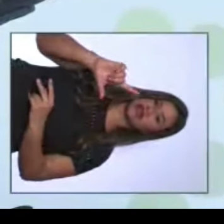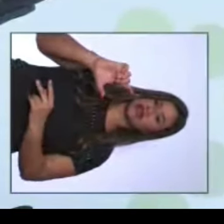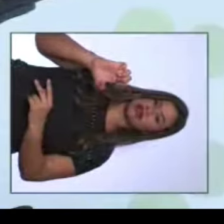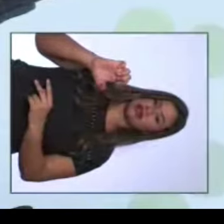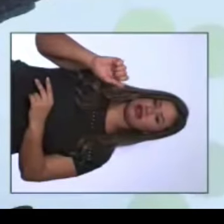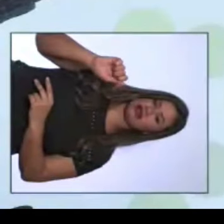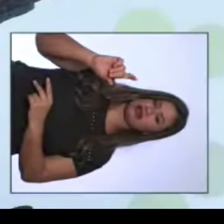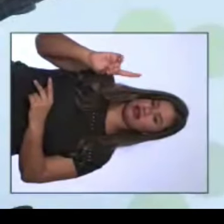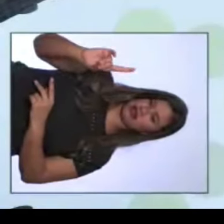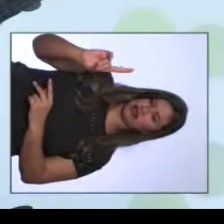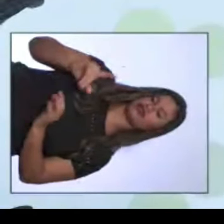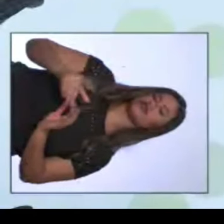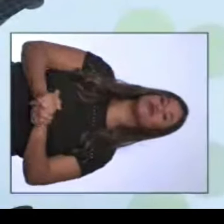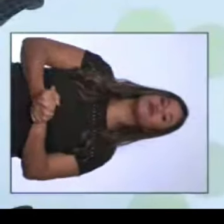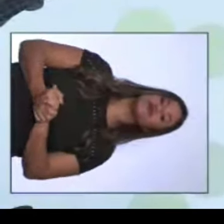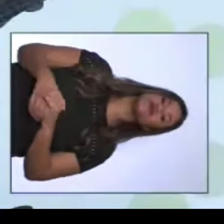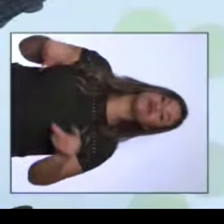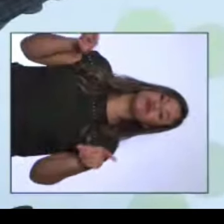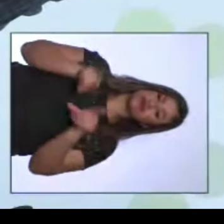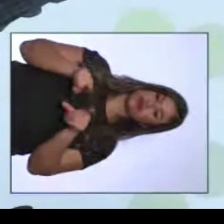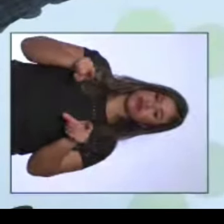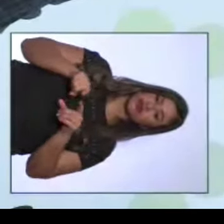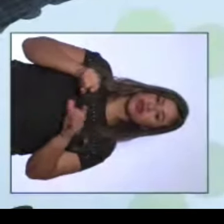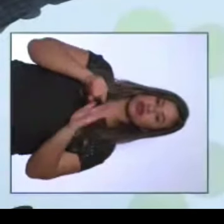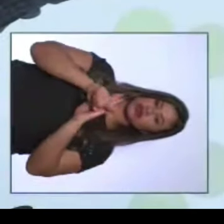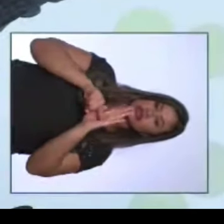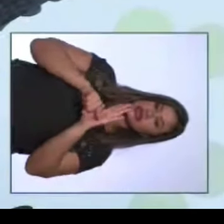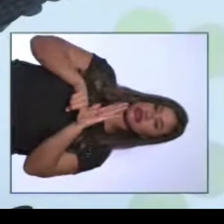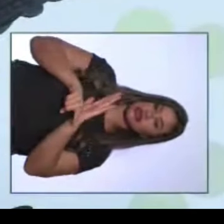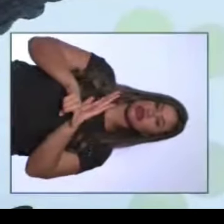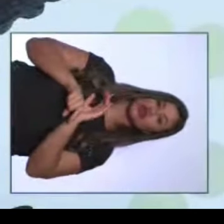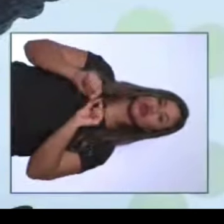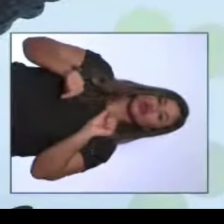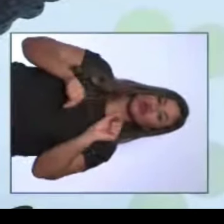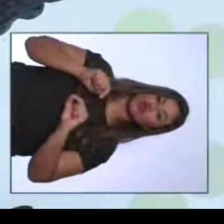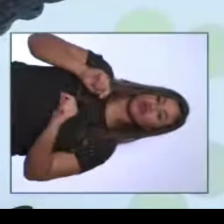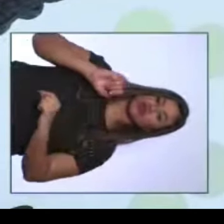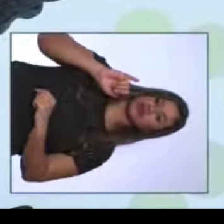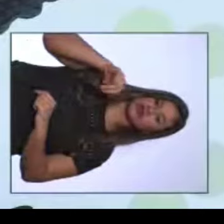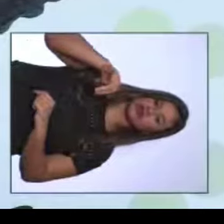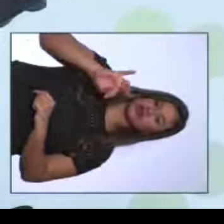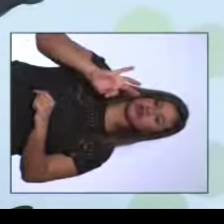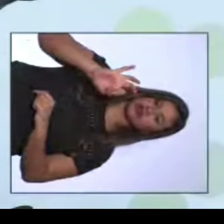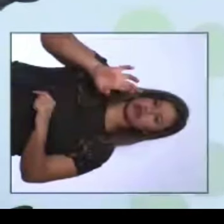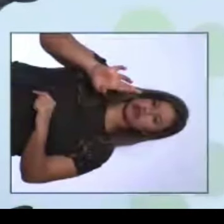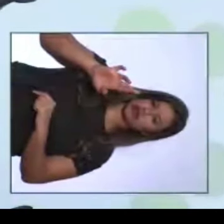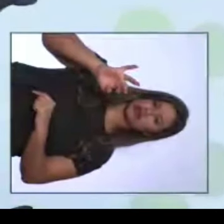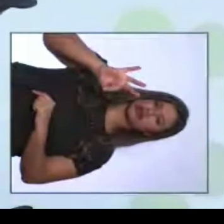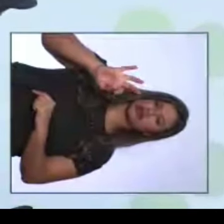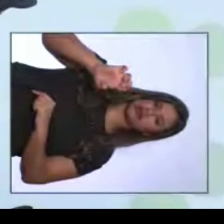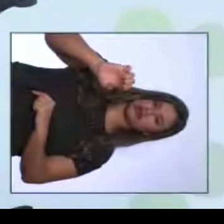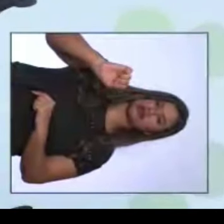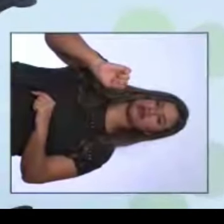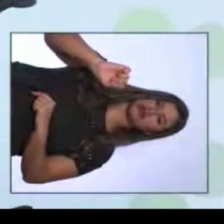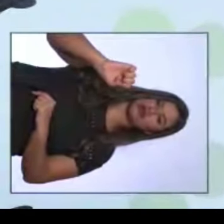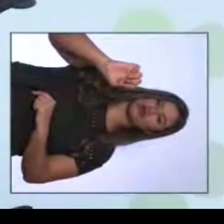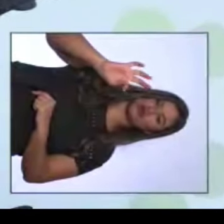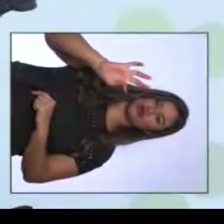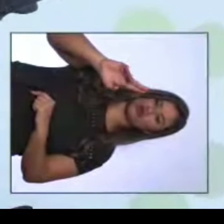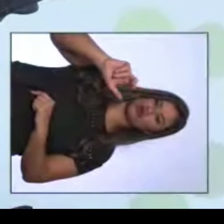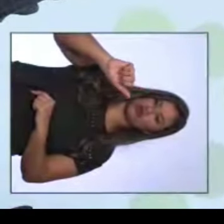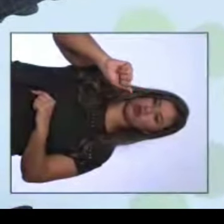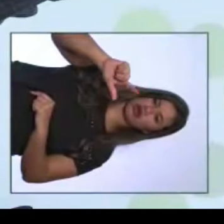também analisamos o princípio textual chamado de intertextualidade, que é importante. Todos os